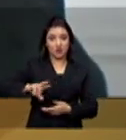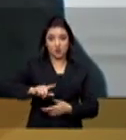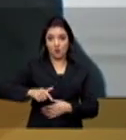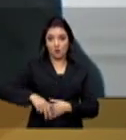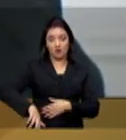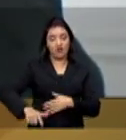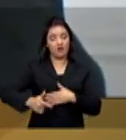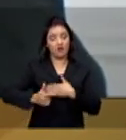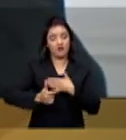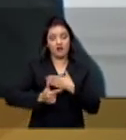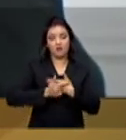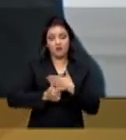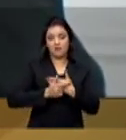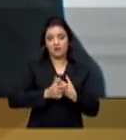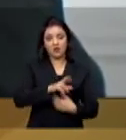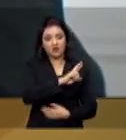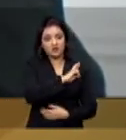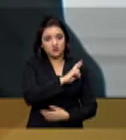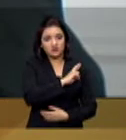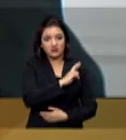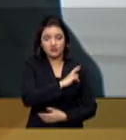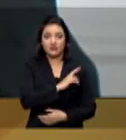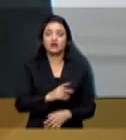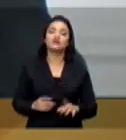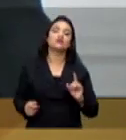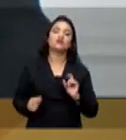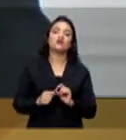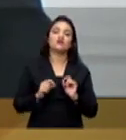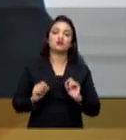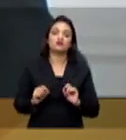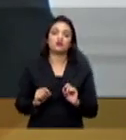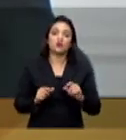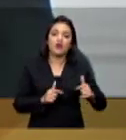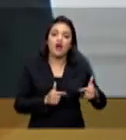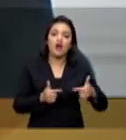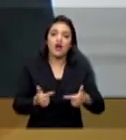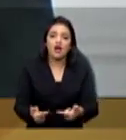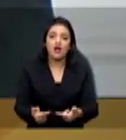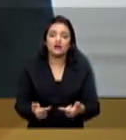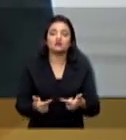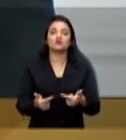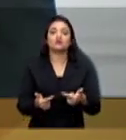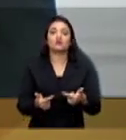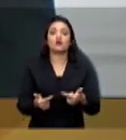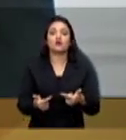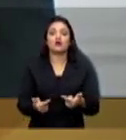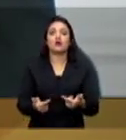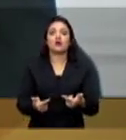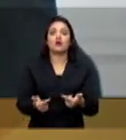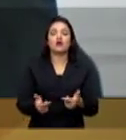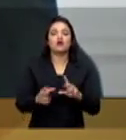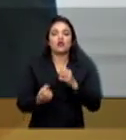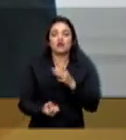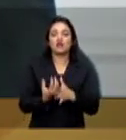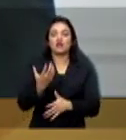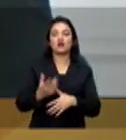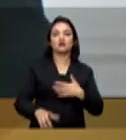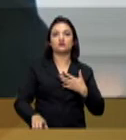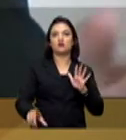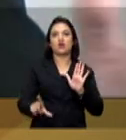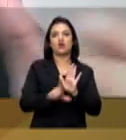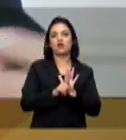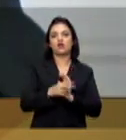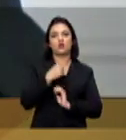pelo postulado constitucional da reserva de lei, atuar na anômala condição de legislador